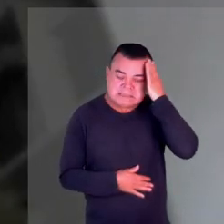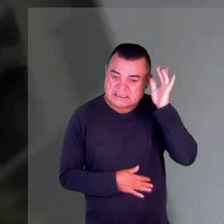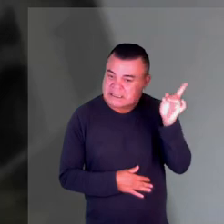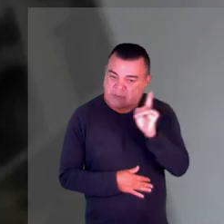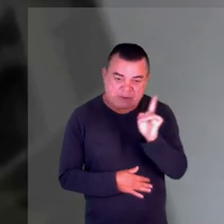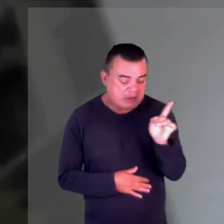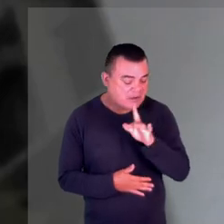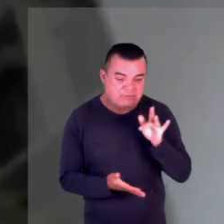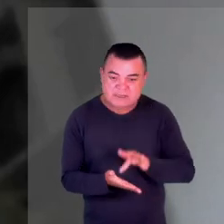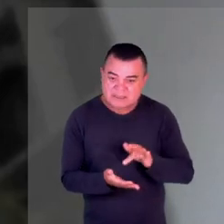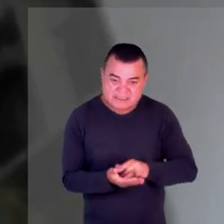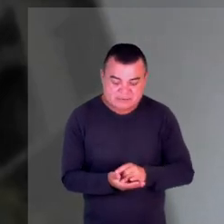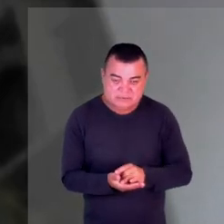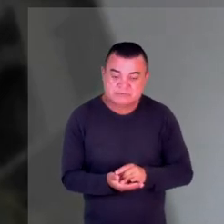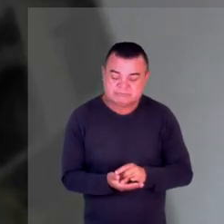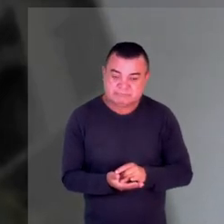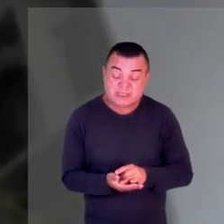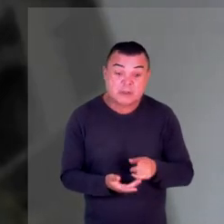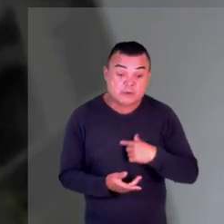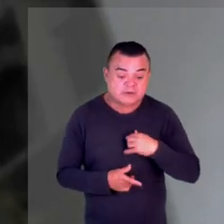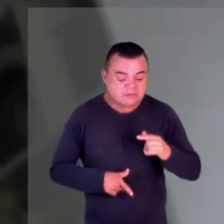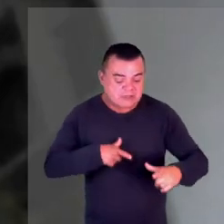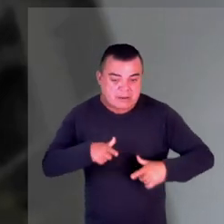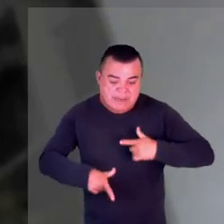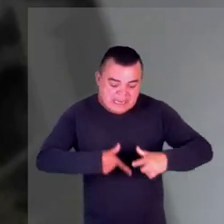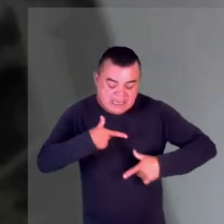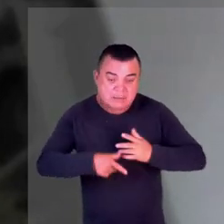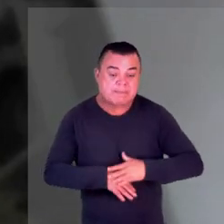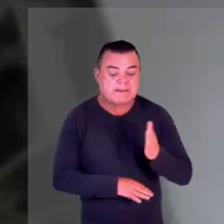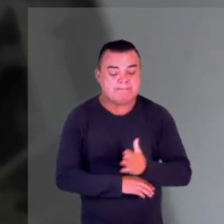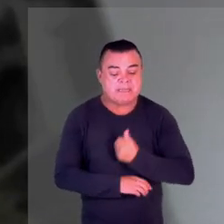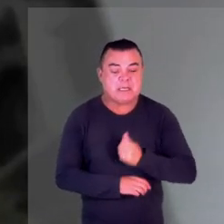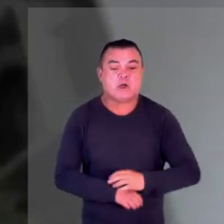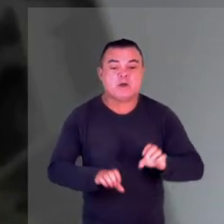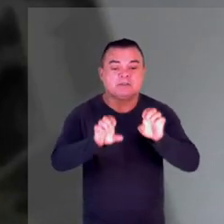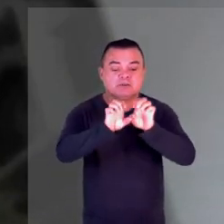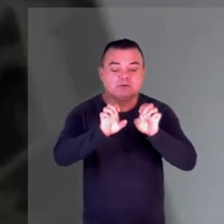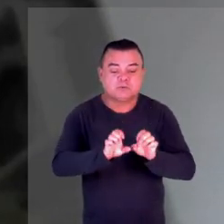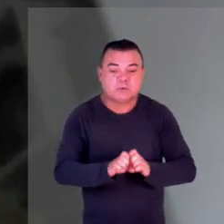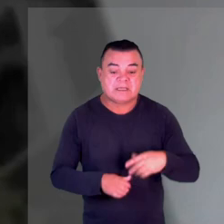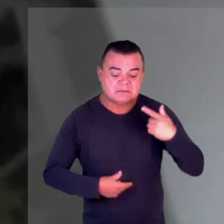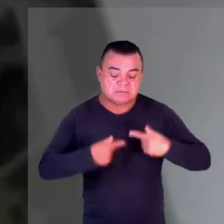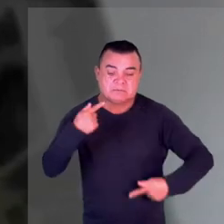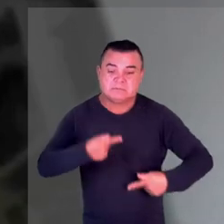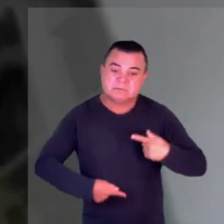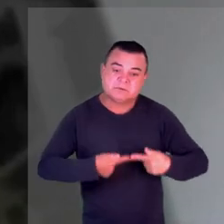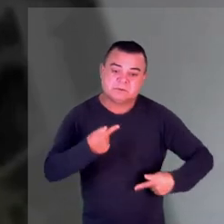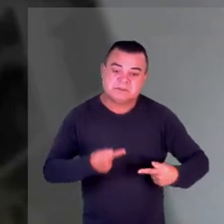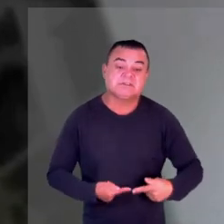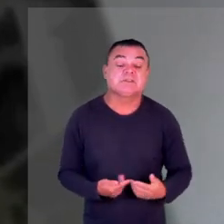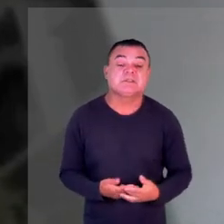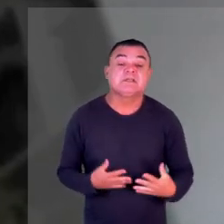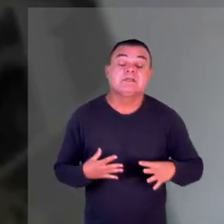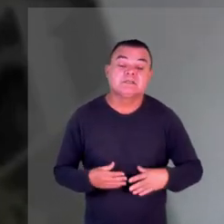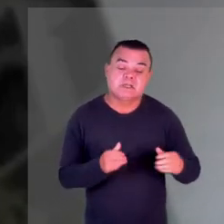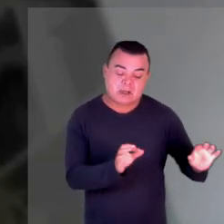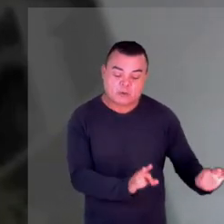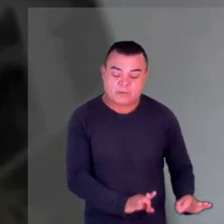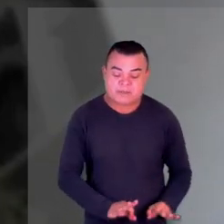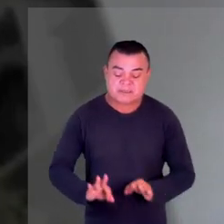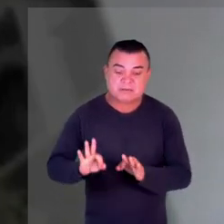inclusive com o Dana né para melhor estruturar essas políticas de de acompanhamento